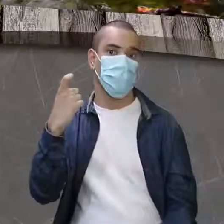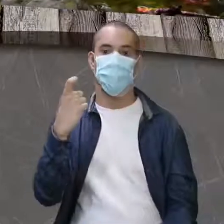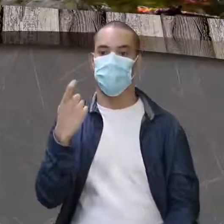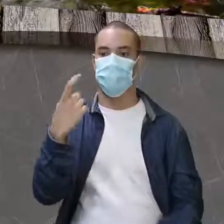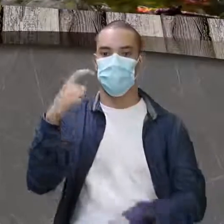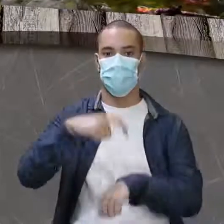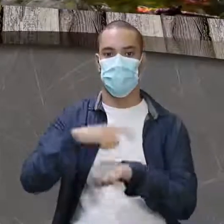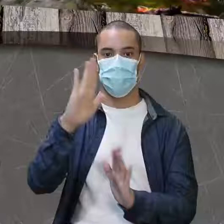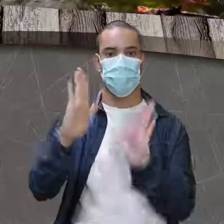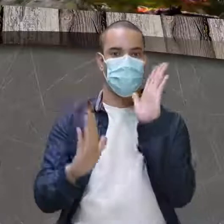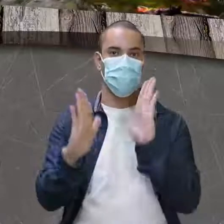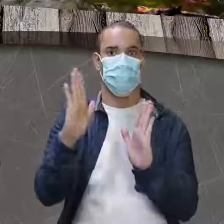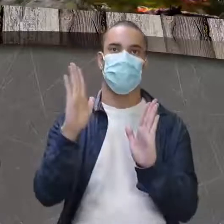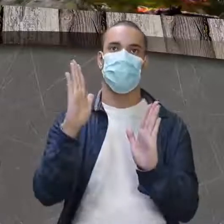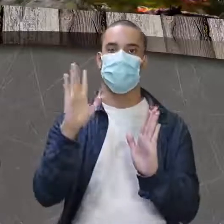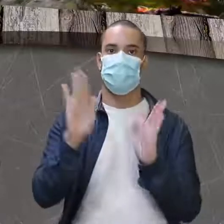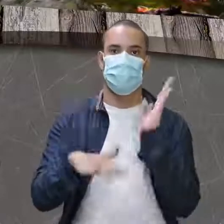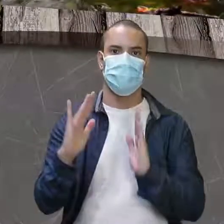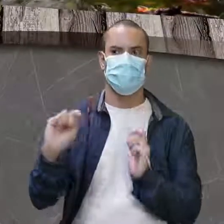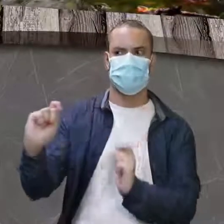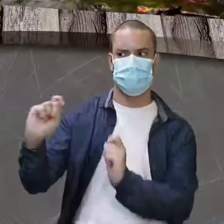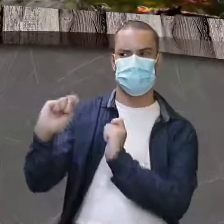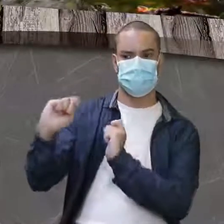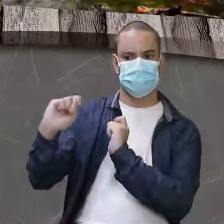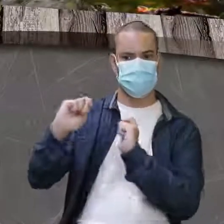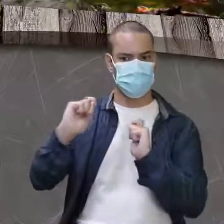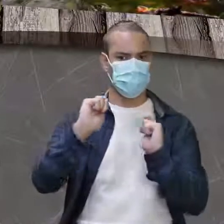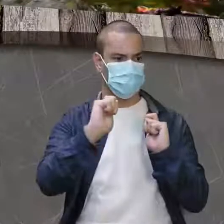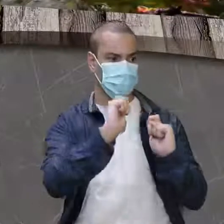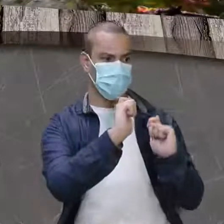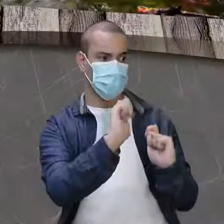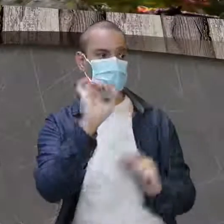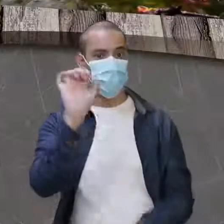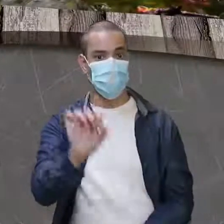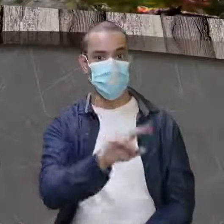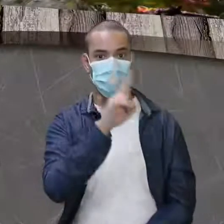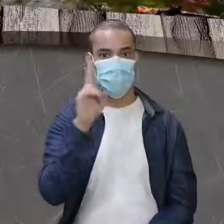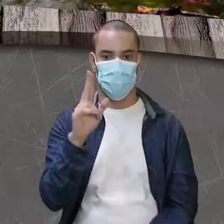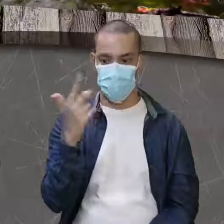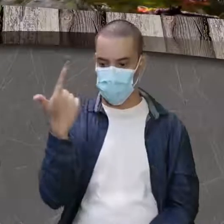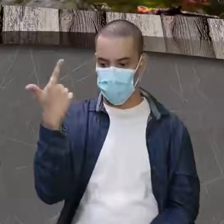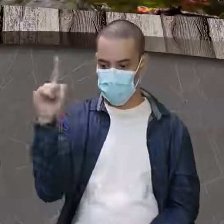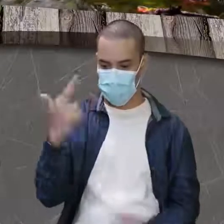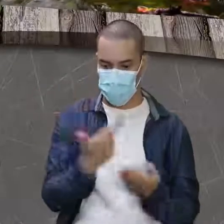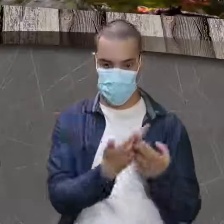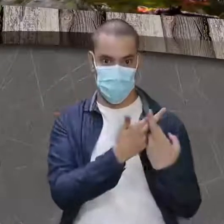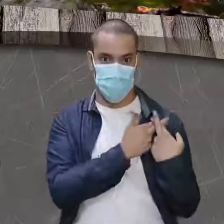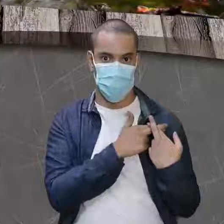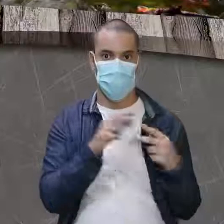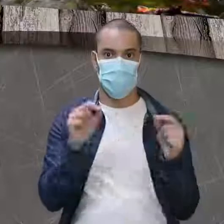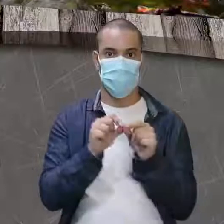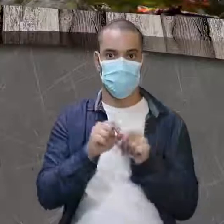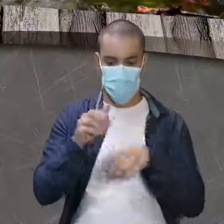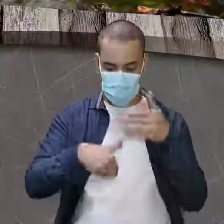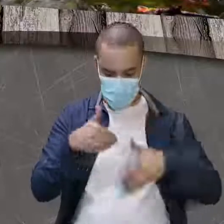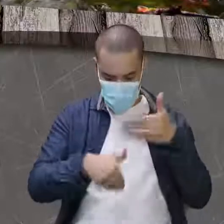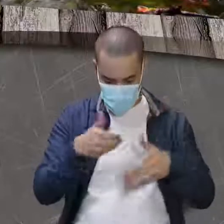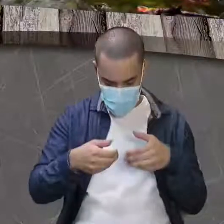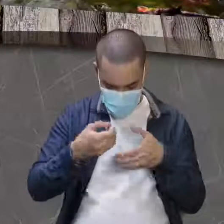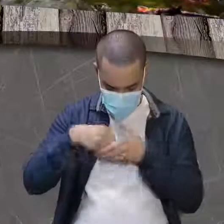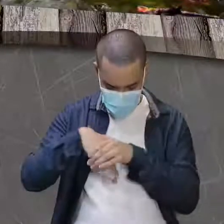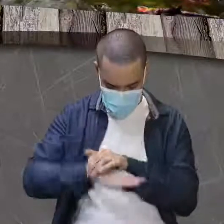estiverem em ameaça. Outros vão estar lá responsáveis por cavar os túneis,